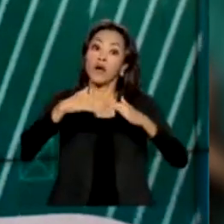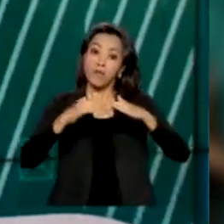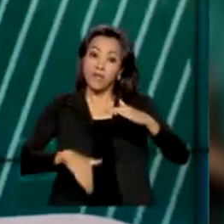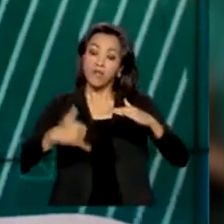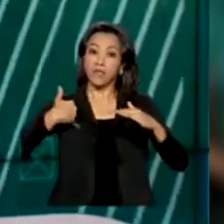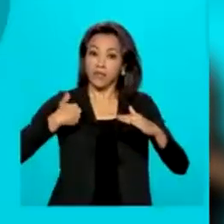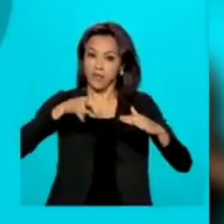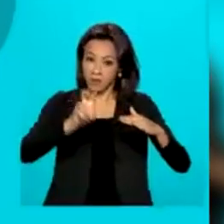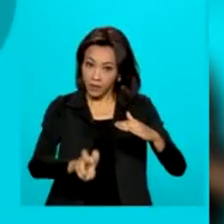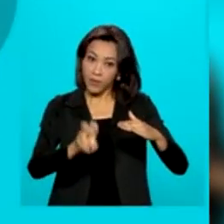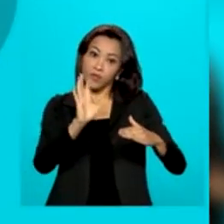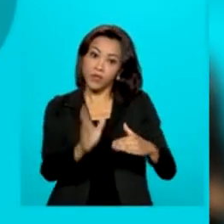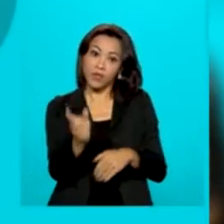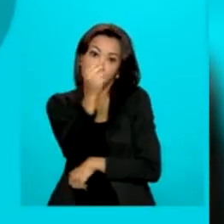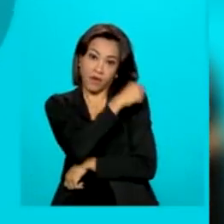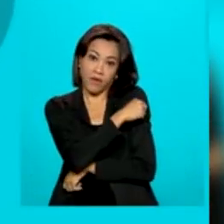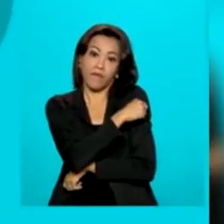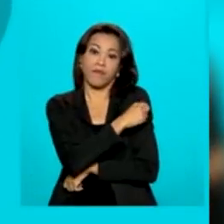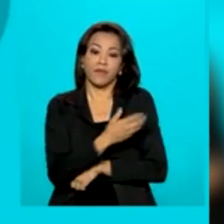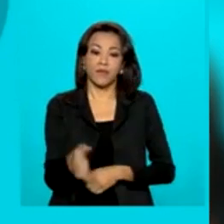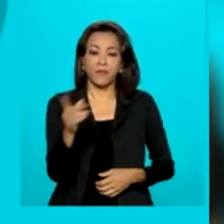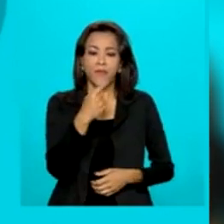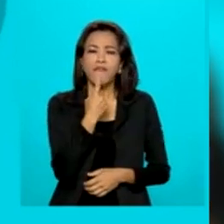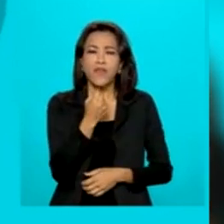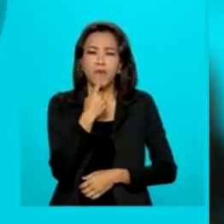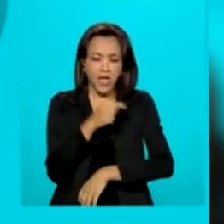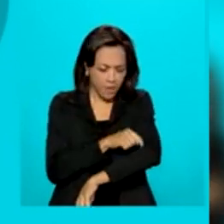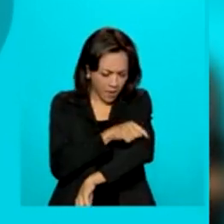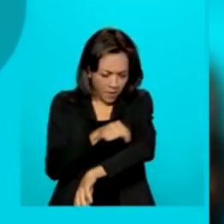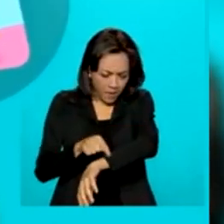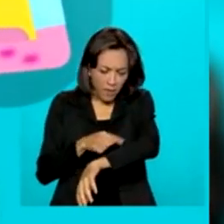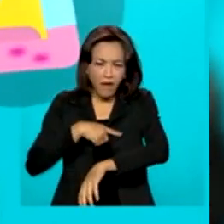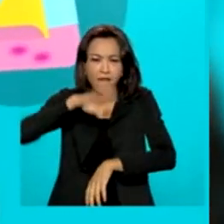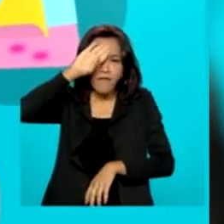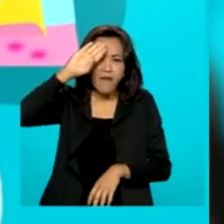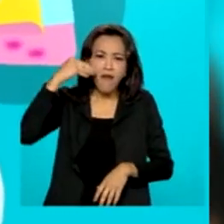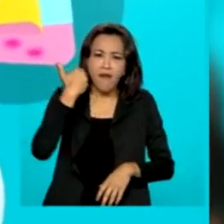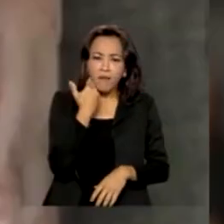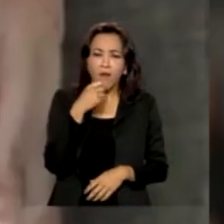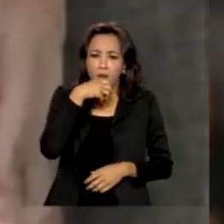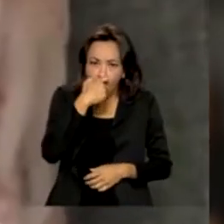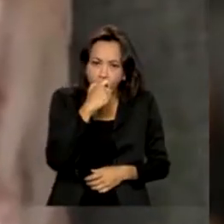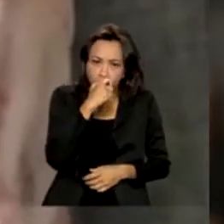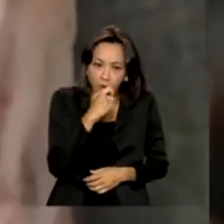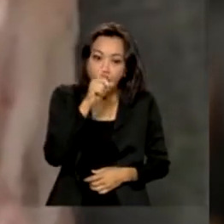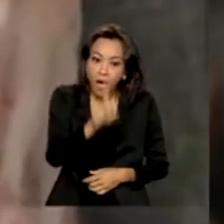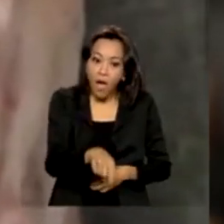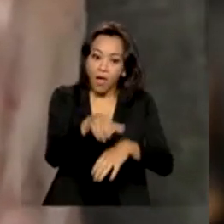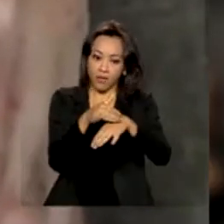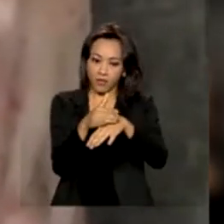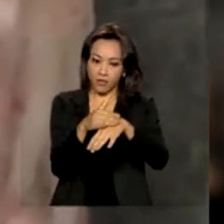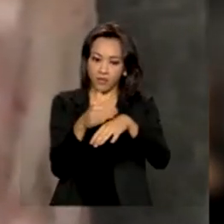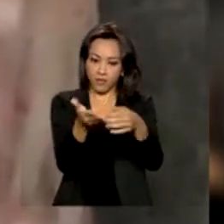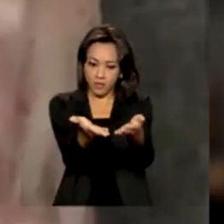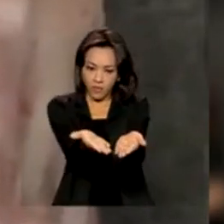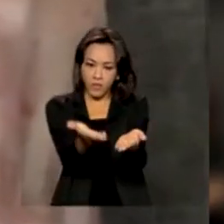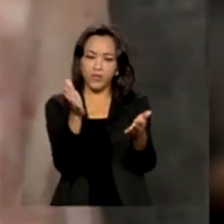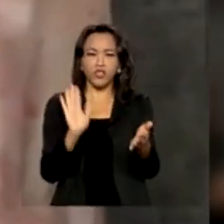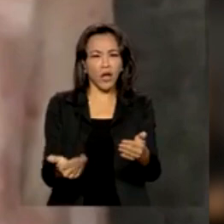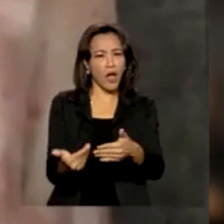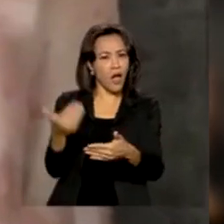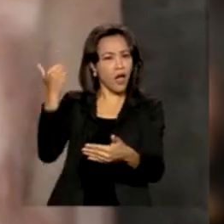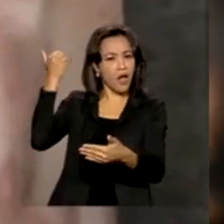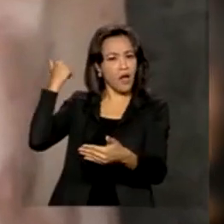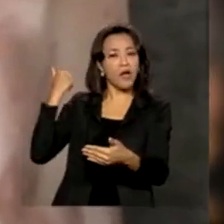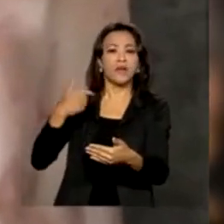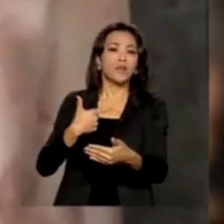tomaram a vacina. Manchas vermelhas pelo corpo, febre e tosse, sintomas do sarampo, que foi erradicado aqui no Brasil